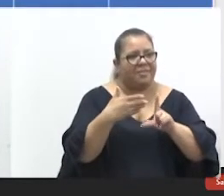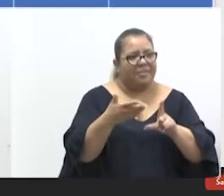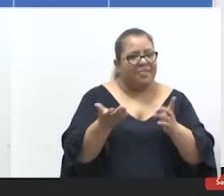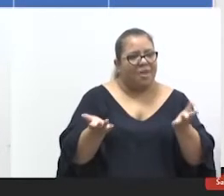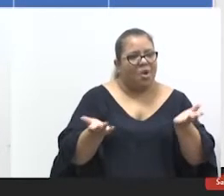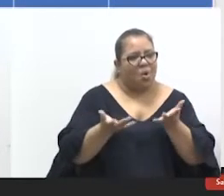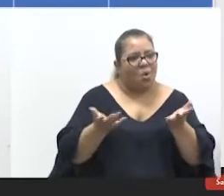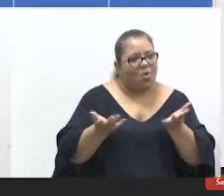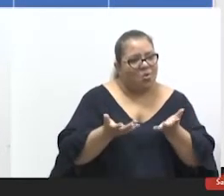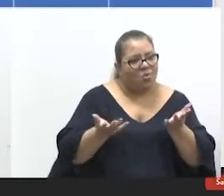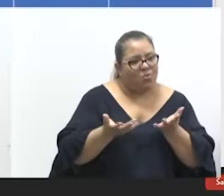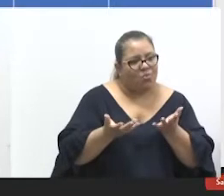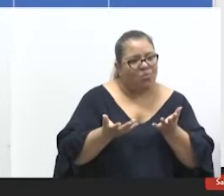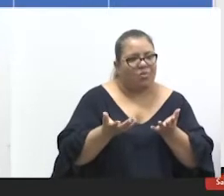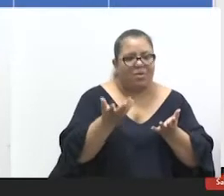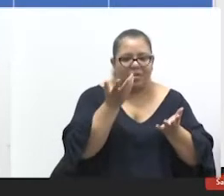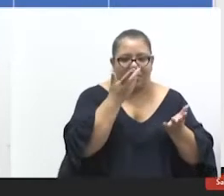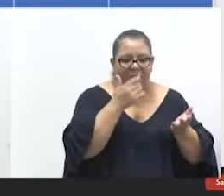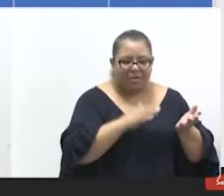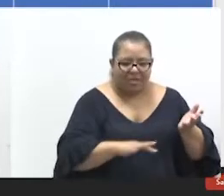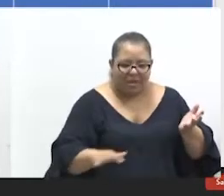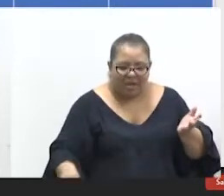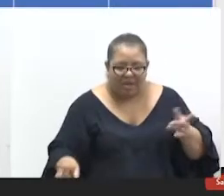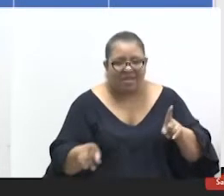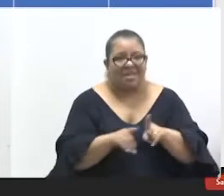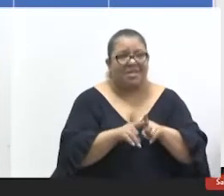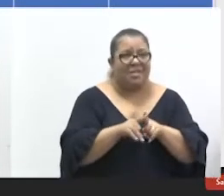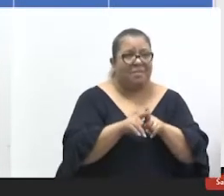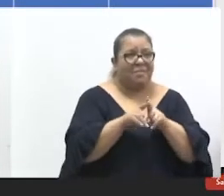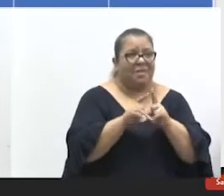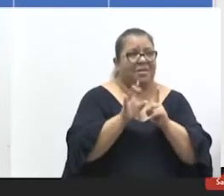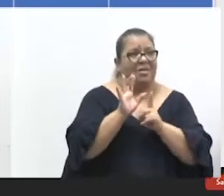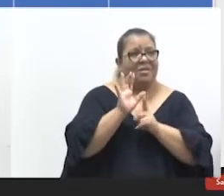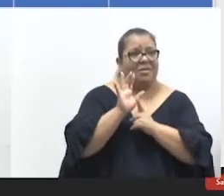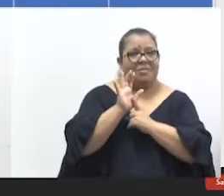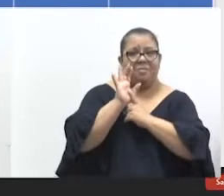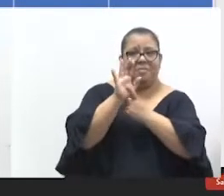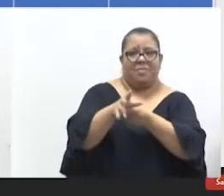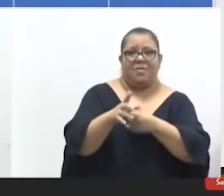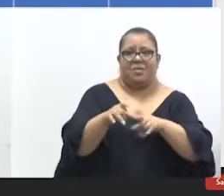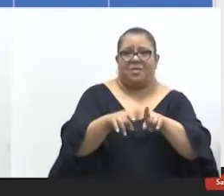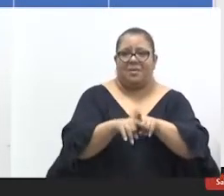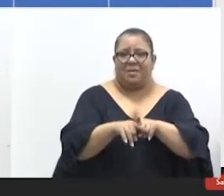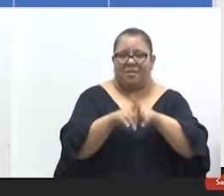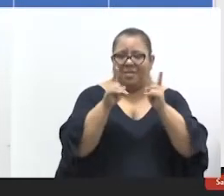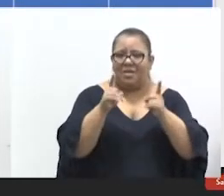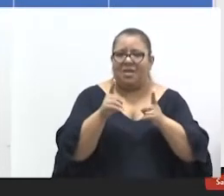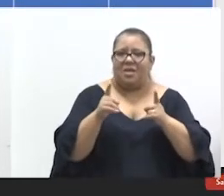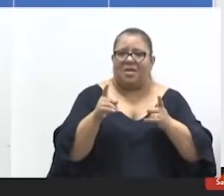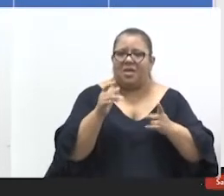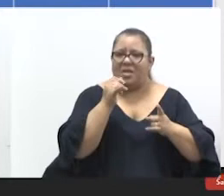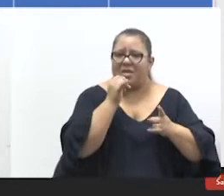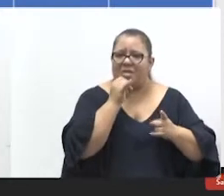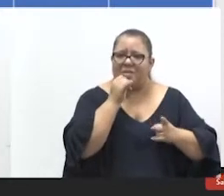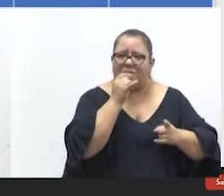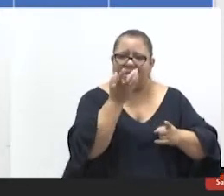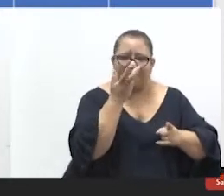às crianças, foi nos solicitado, então, que trouxessem dados. Em relação às crianças, assim,